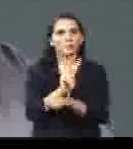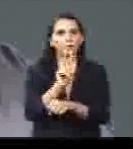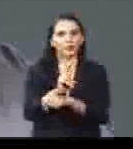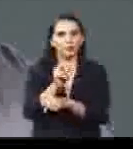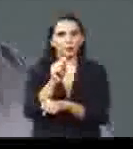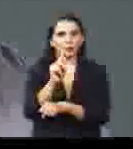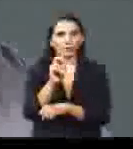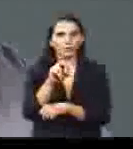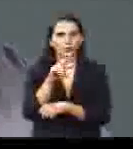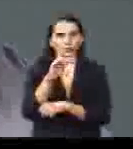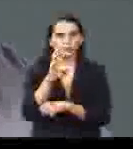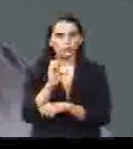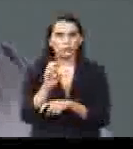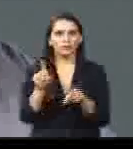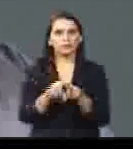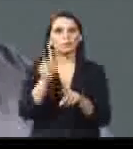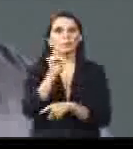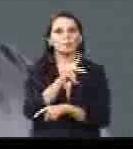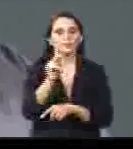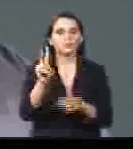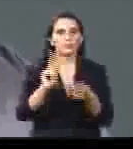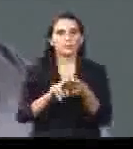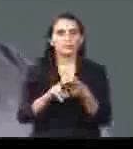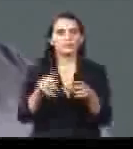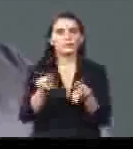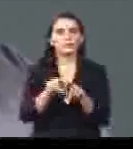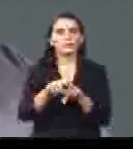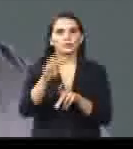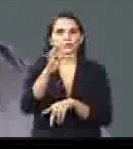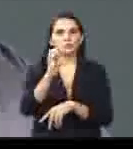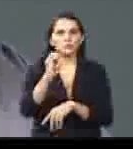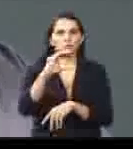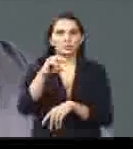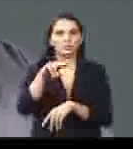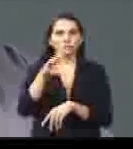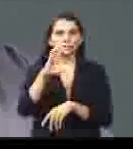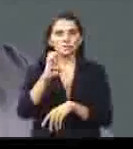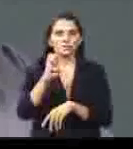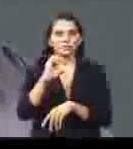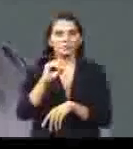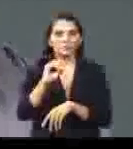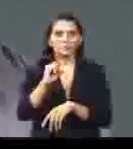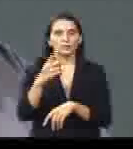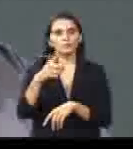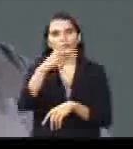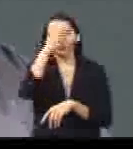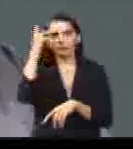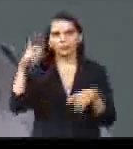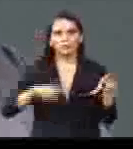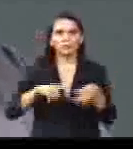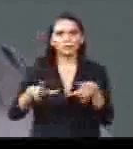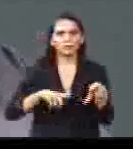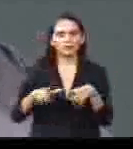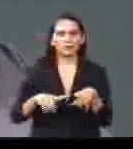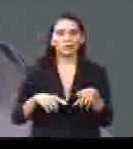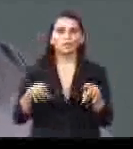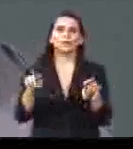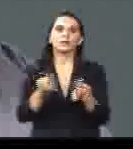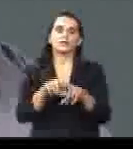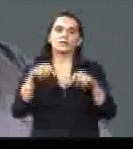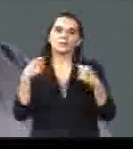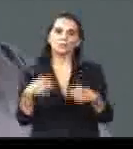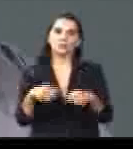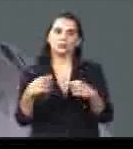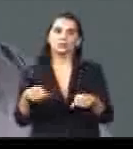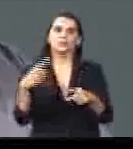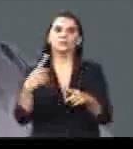agentes penitenciários ou prisionais, professores, técnicos e outros envolvidos no processo da educação prisional. Também